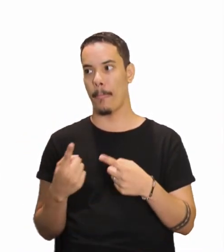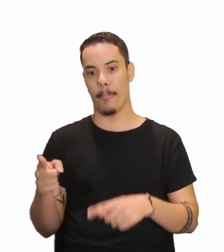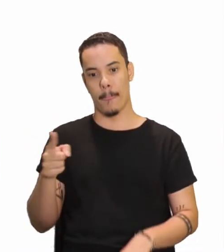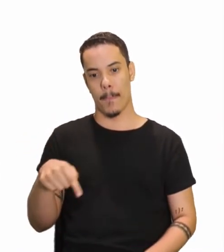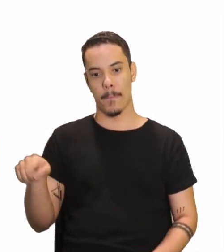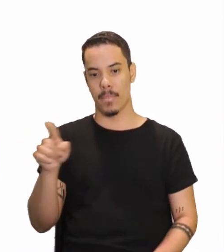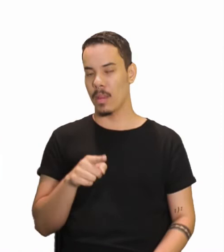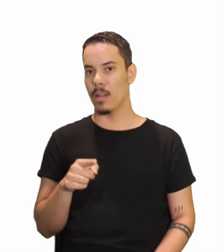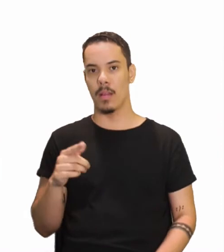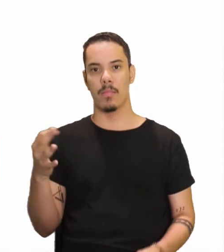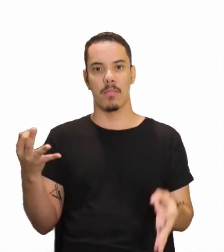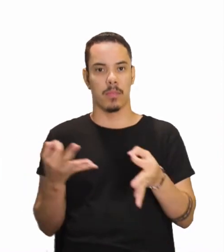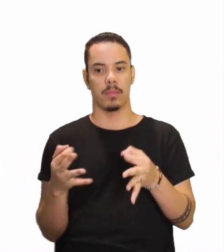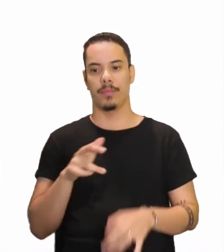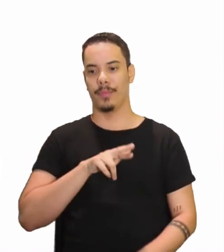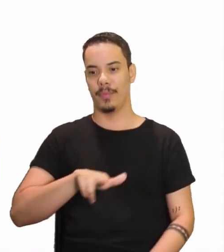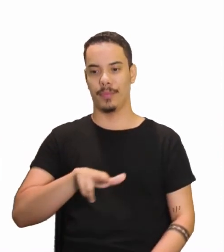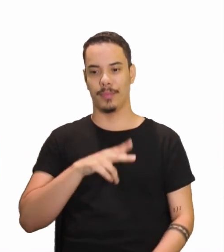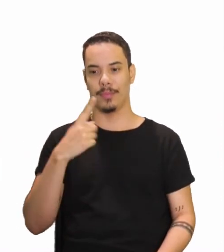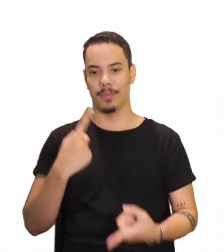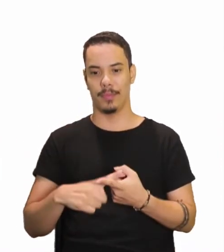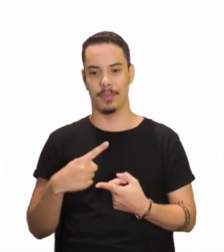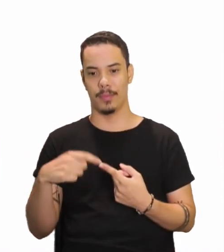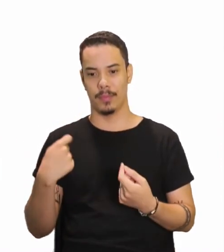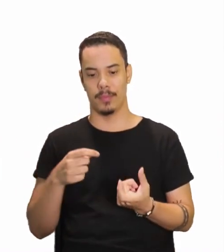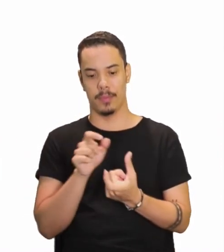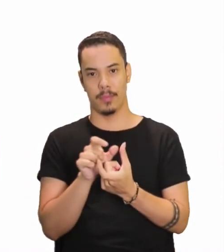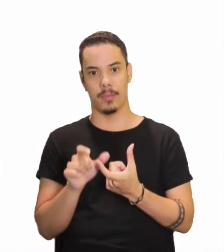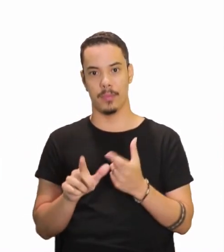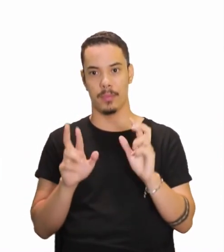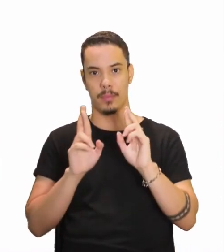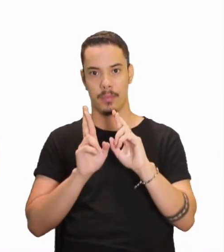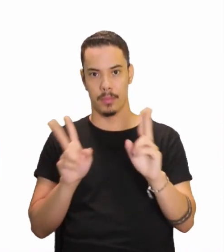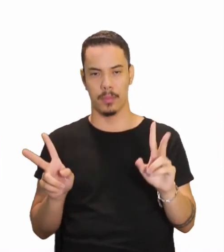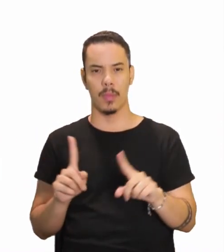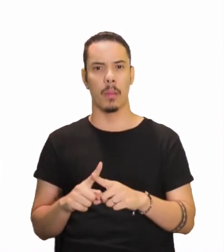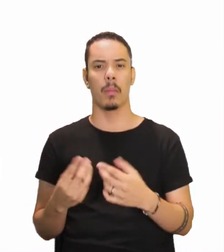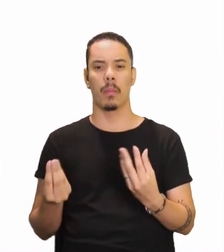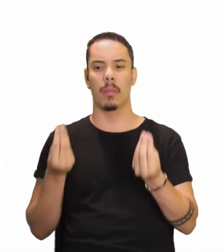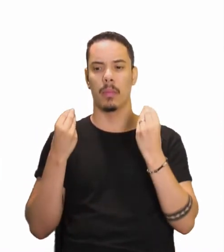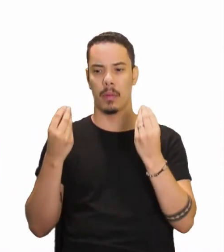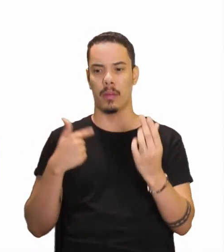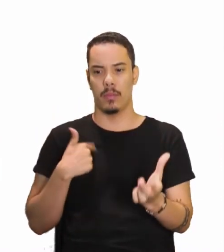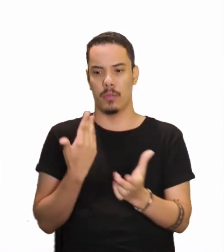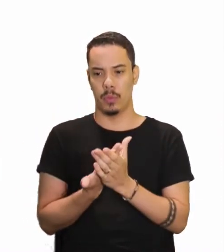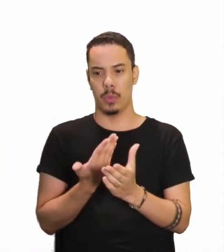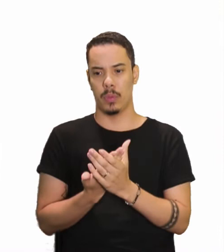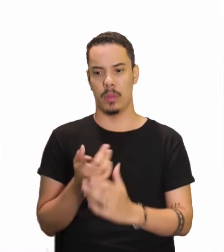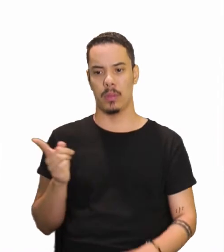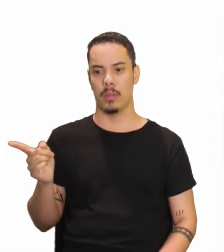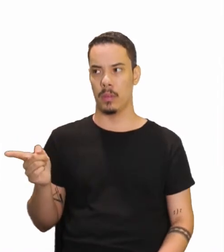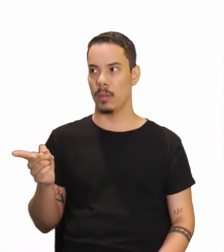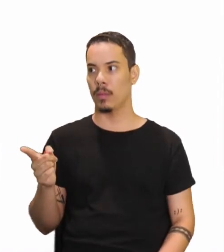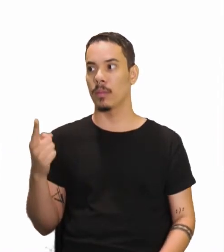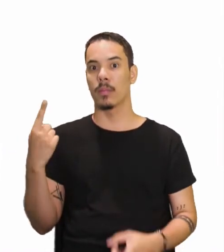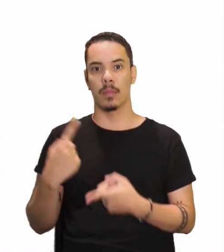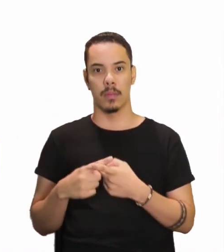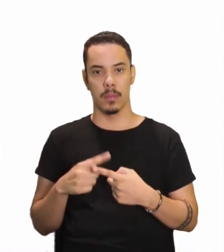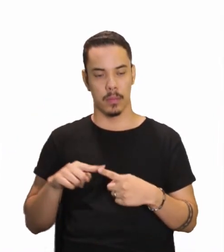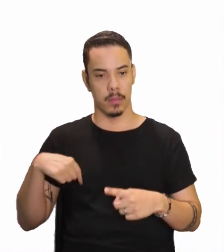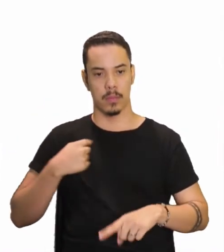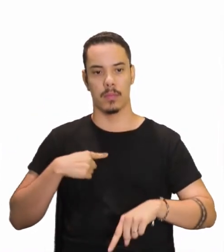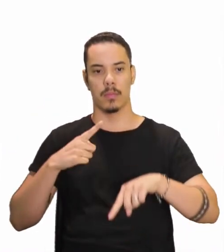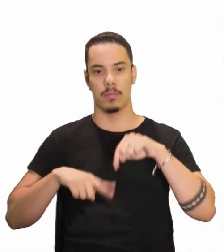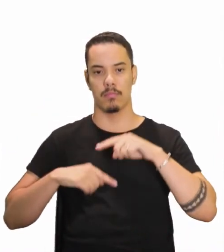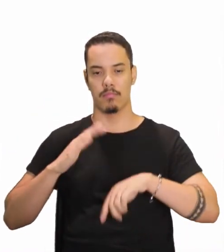consonatais imperfeitos. Se são imperfeitos, tem que ficar em sílaba diferente. Professora, para que eu estudo isso? Para quando você estiver produzindo o